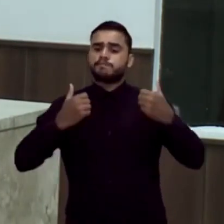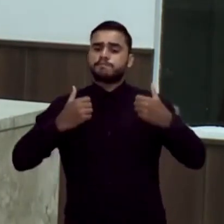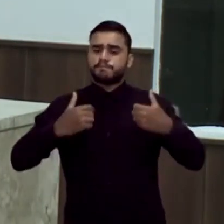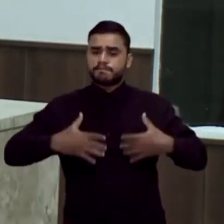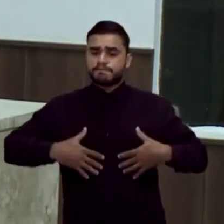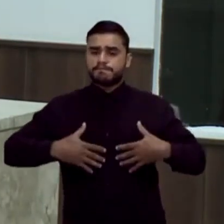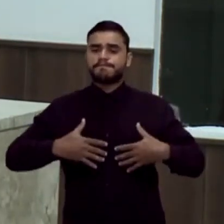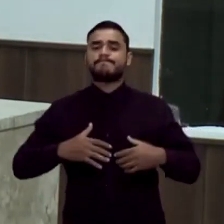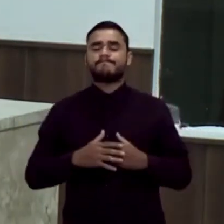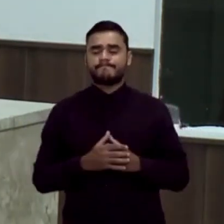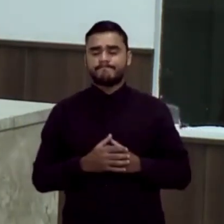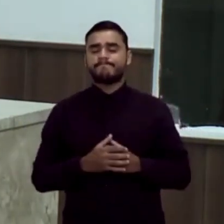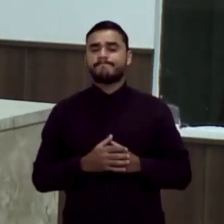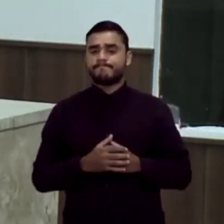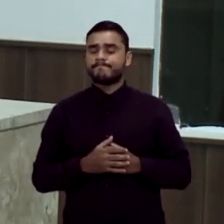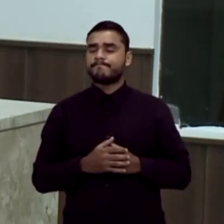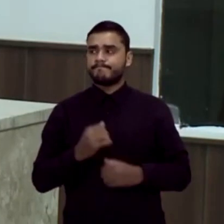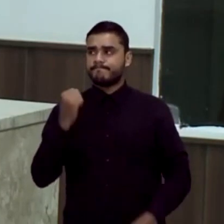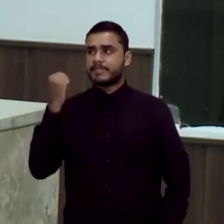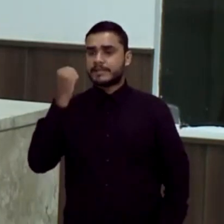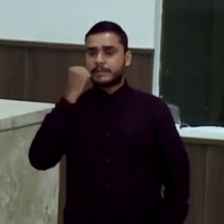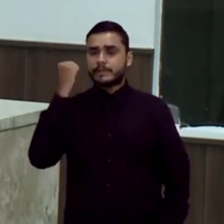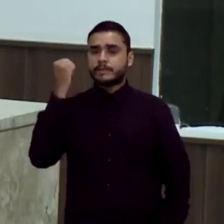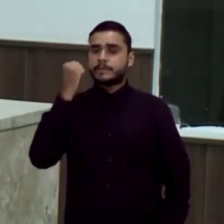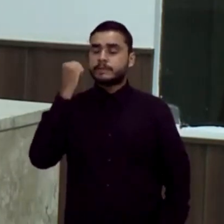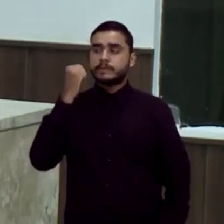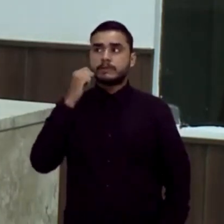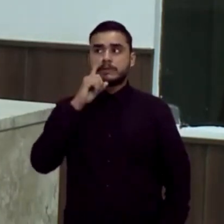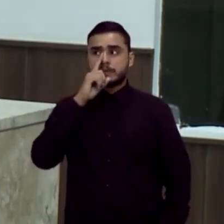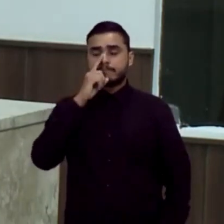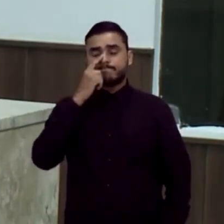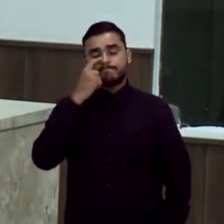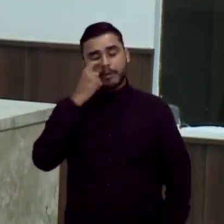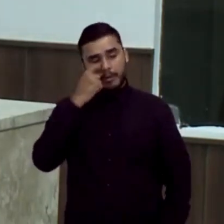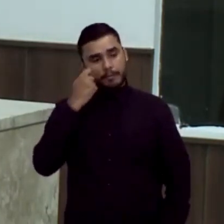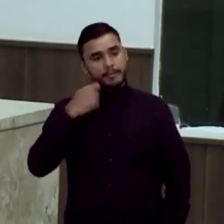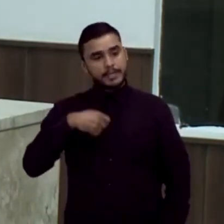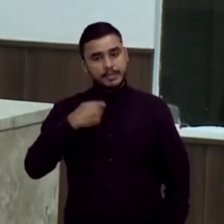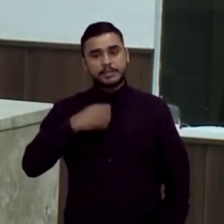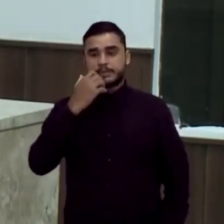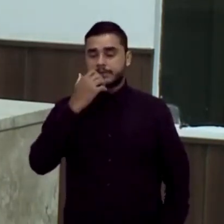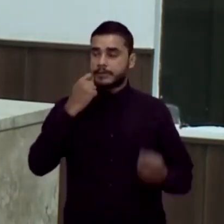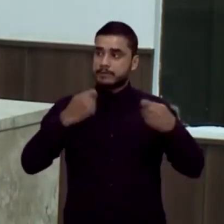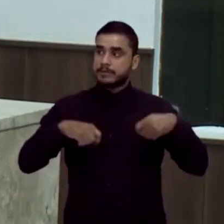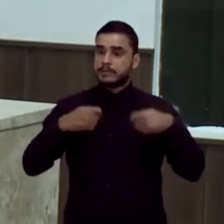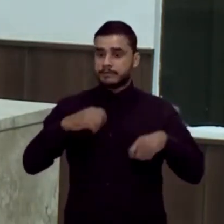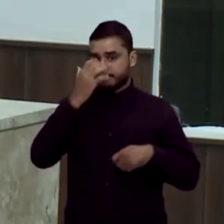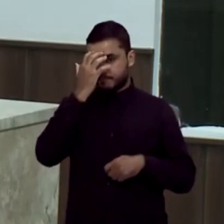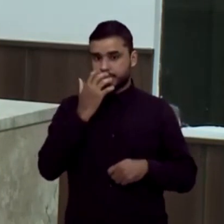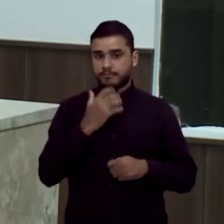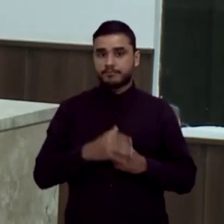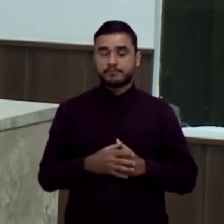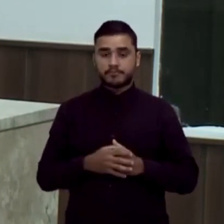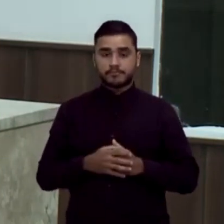grave que eu considero como líder do Partido dos Trabalhadores aqui nesta casa. Um vereador